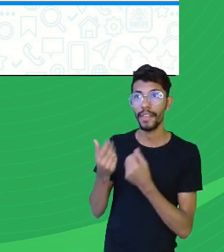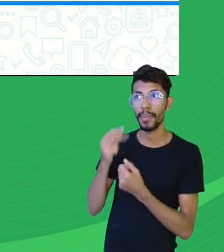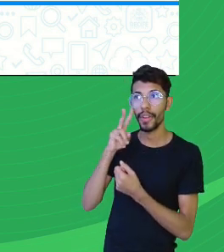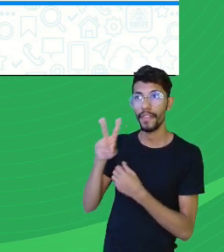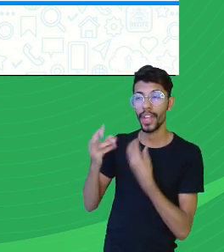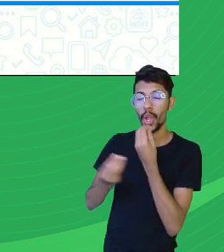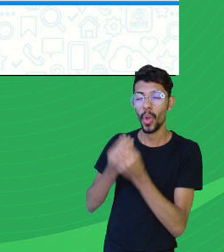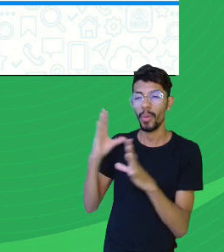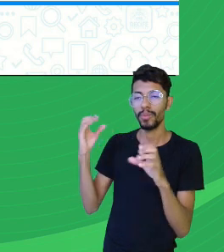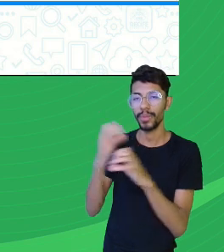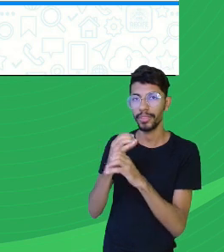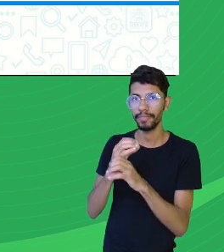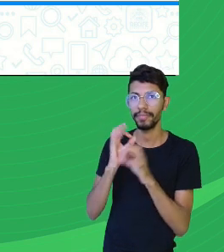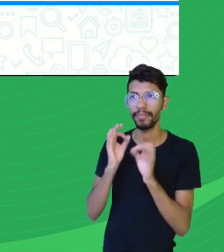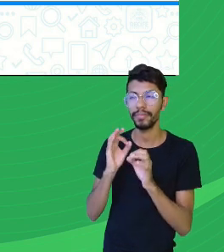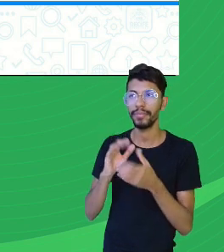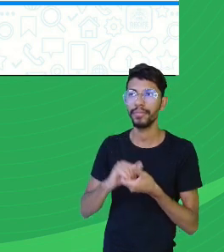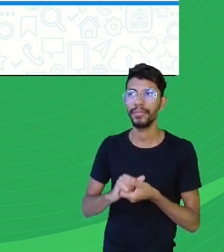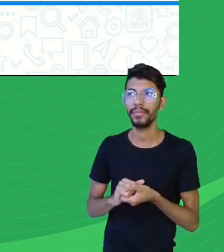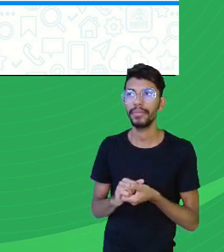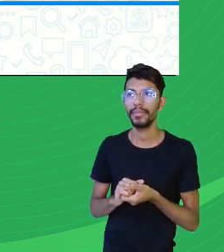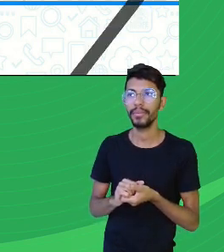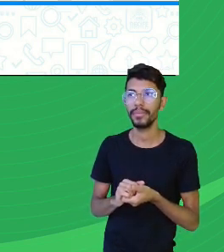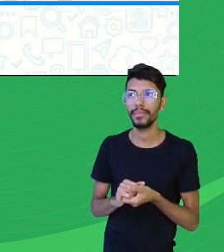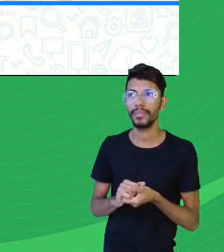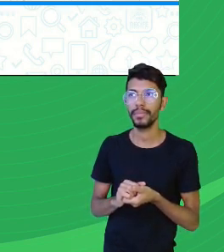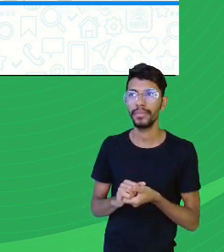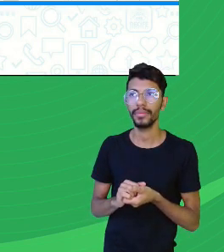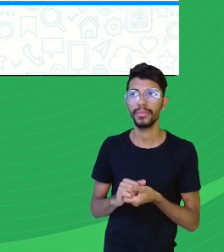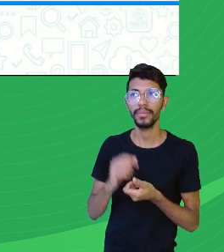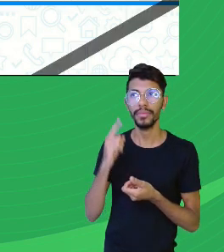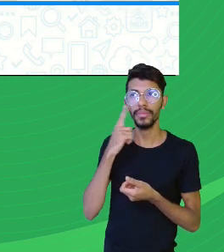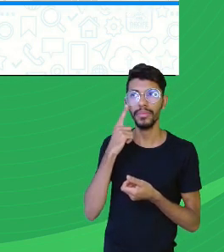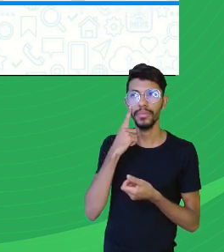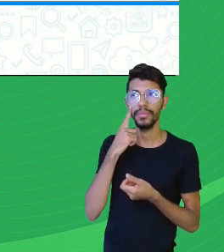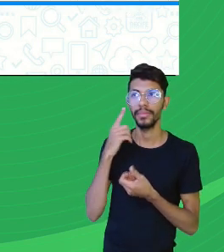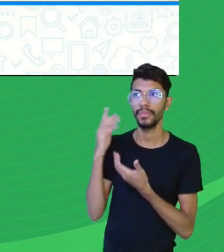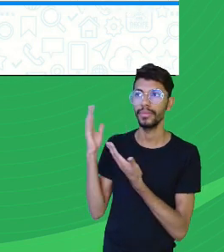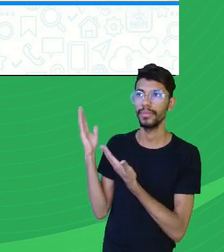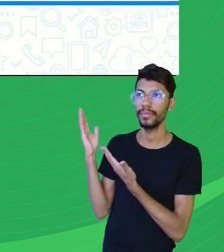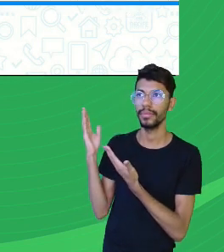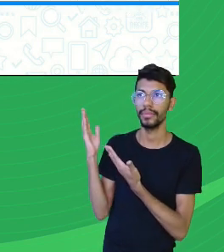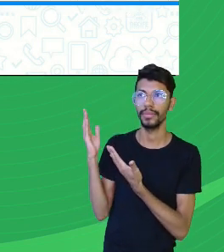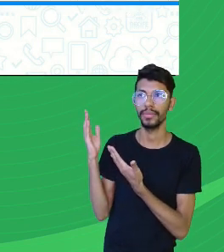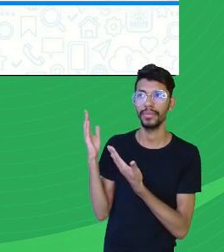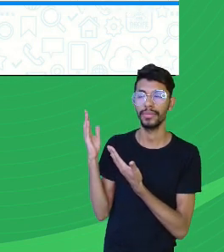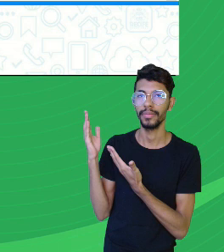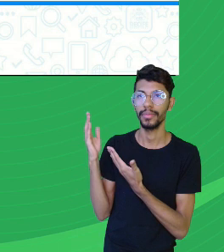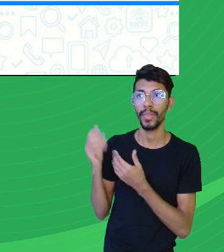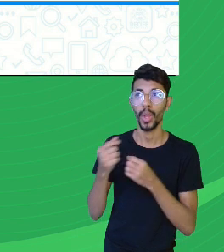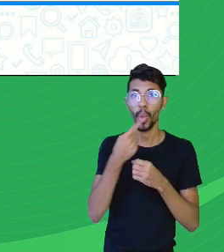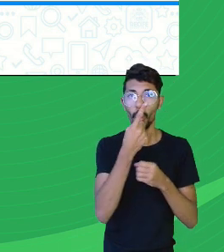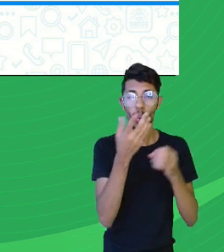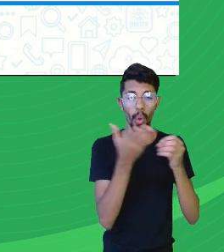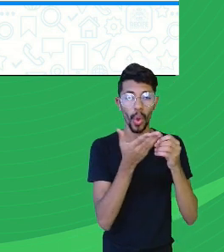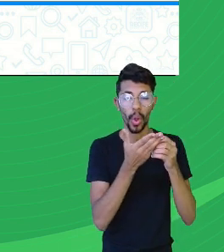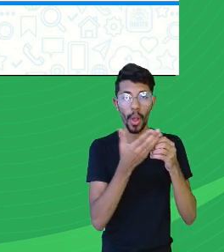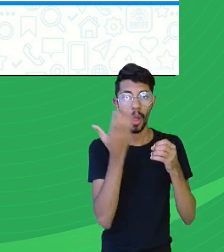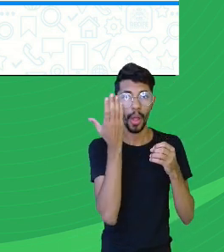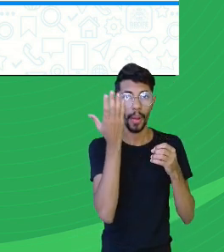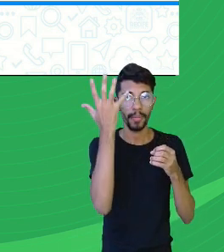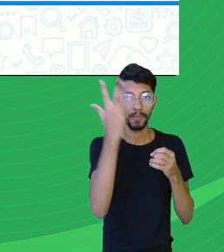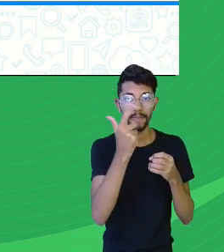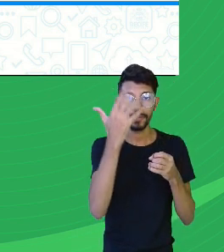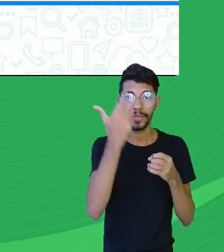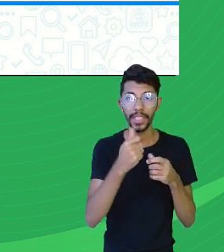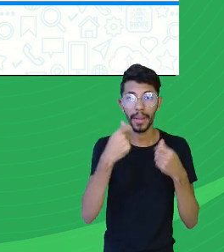eu vou calcular. A primeira resposta, 1 copo de leite, eu vou ter quantos? 2. Não é isso? Porque